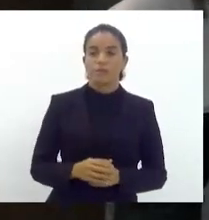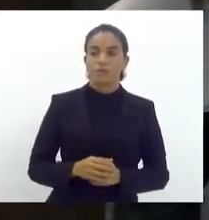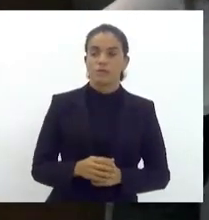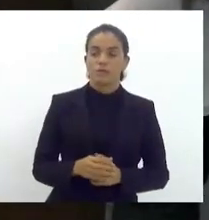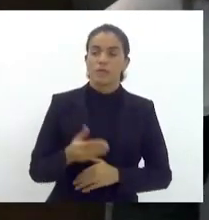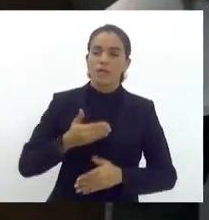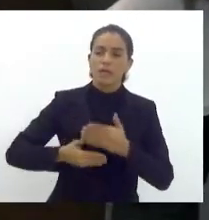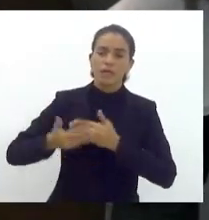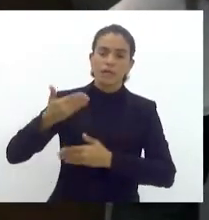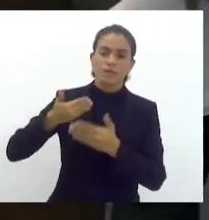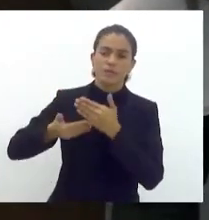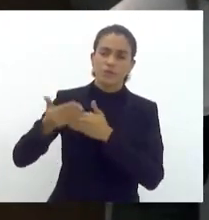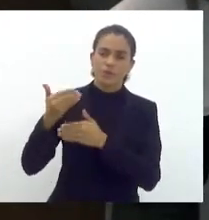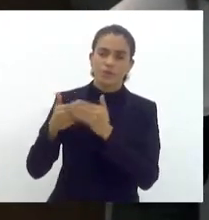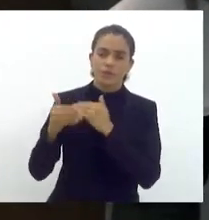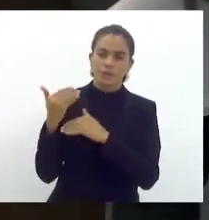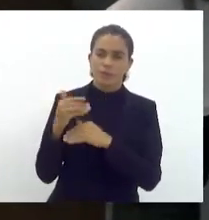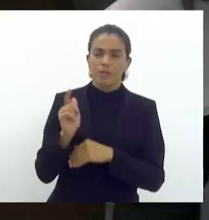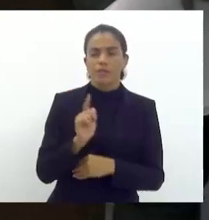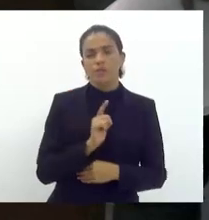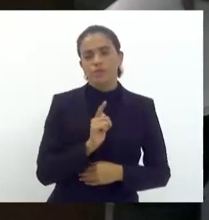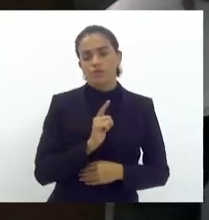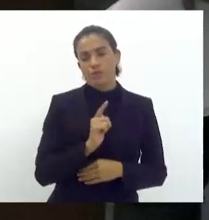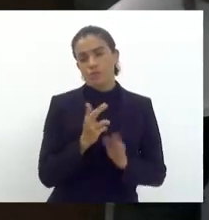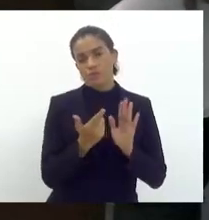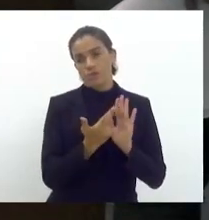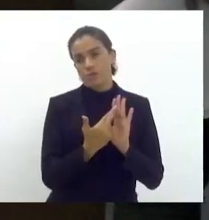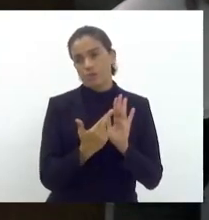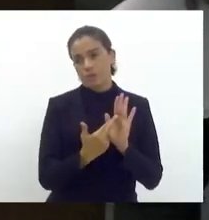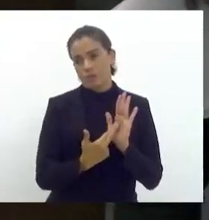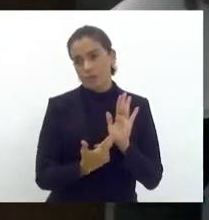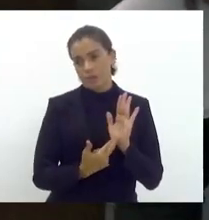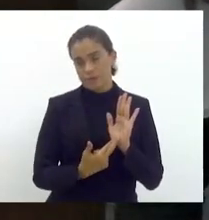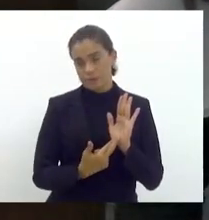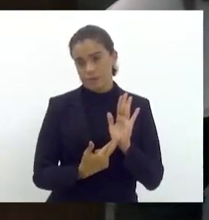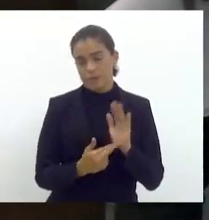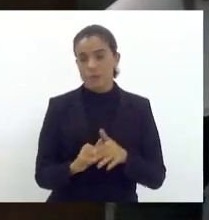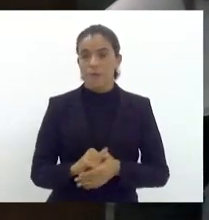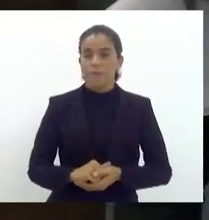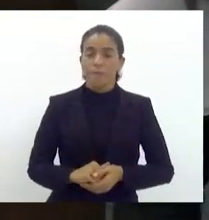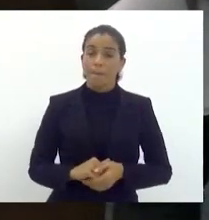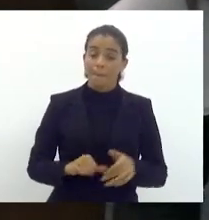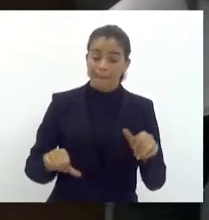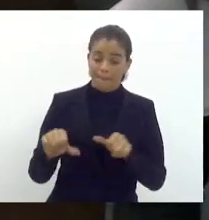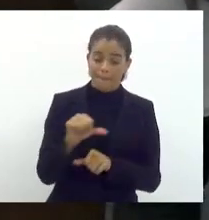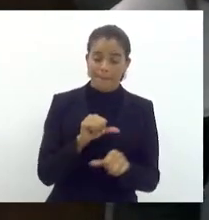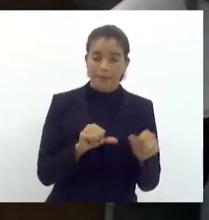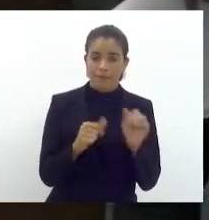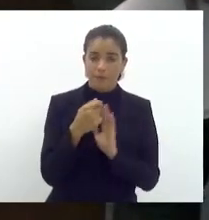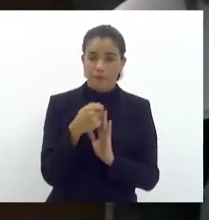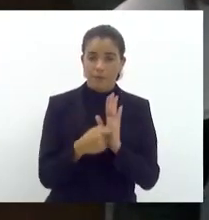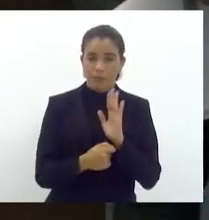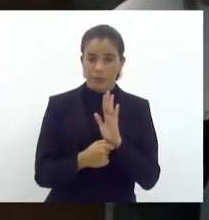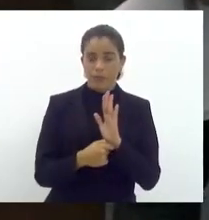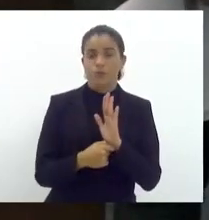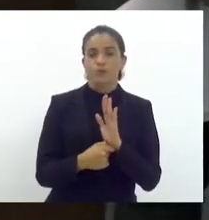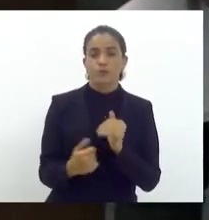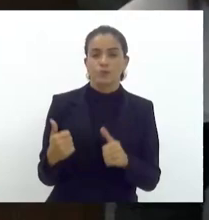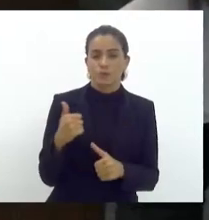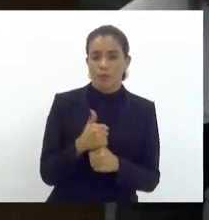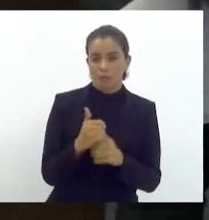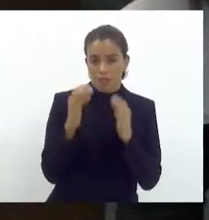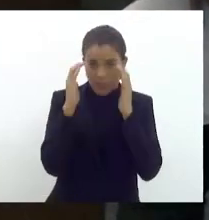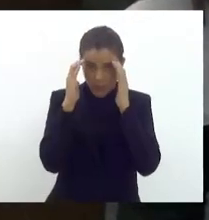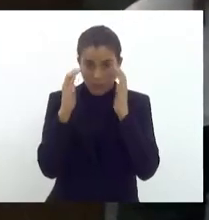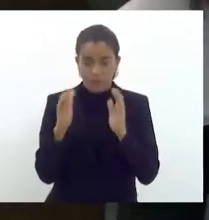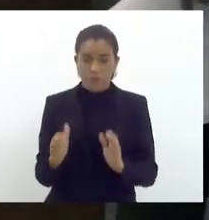antigamente a gente tinha um critério para virar substitutivo em respeito a